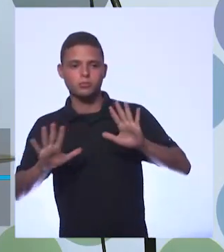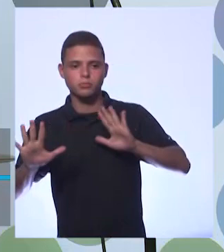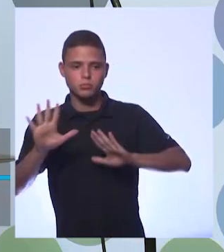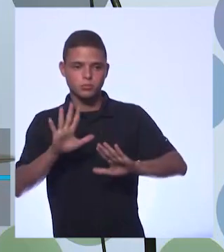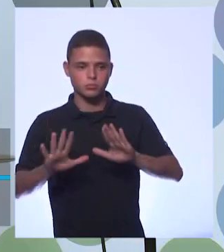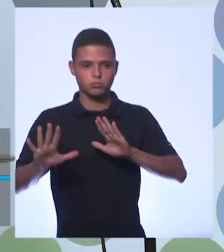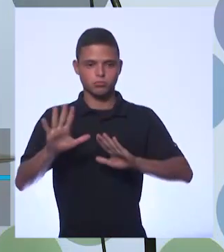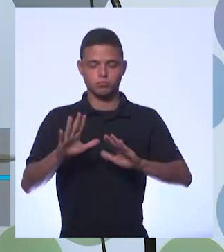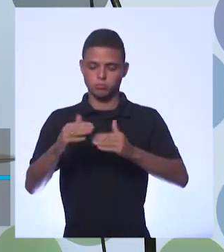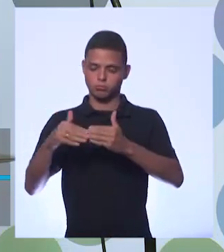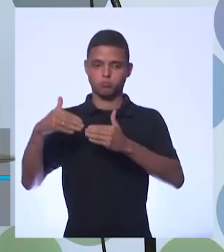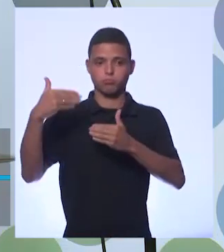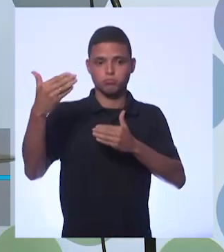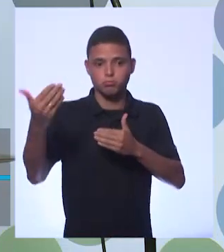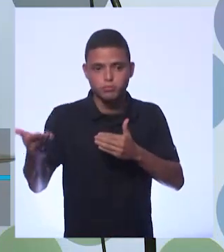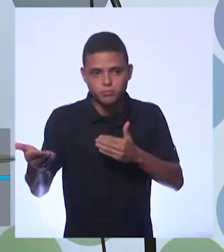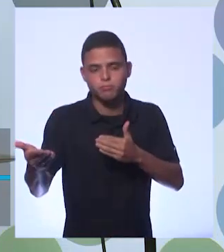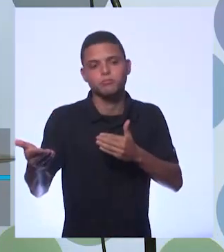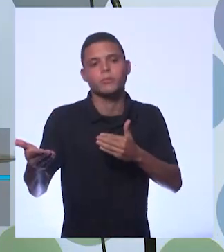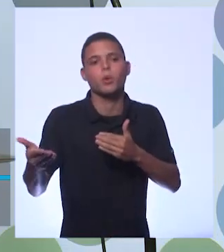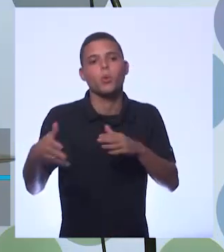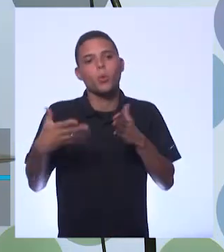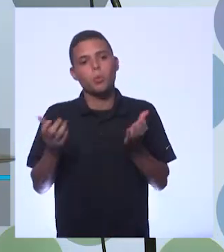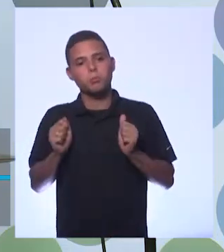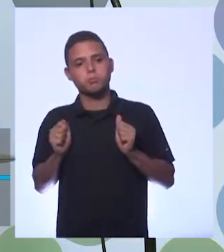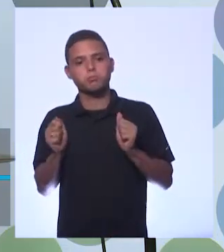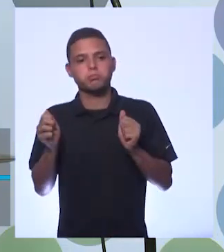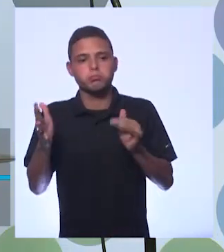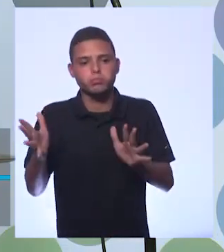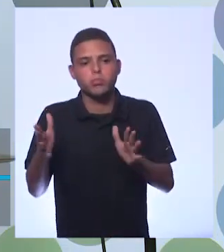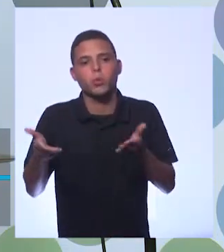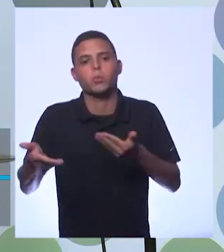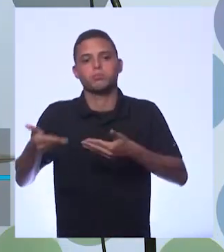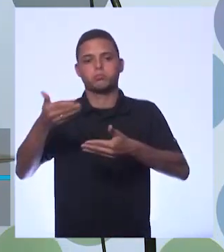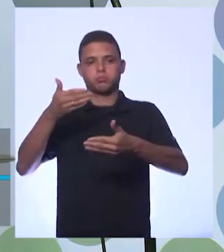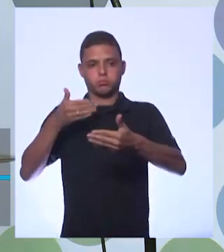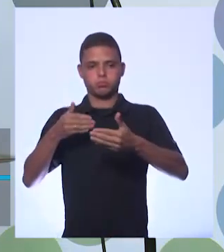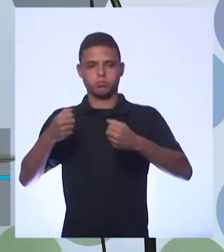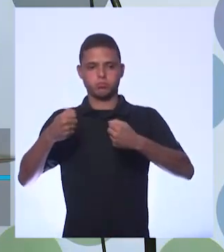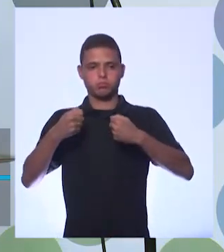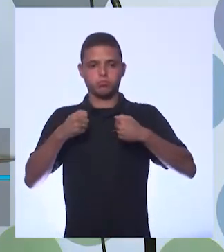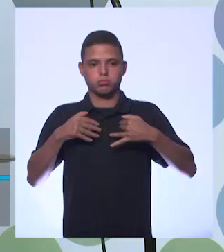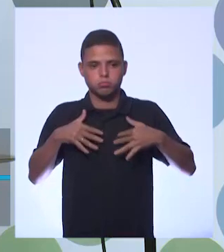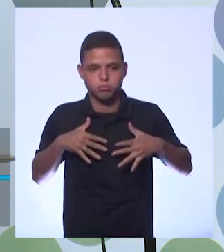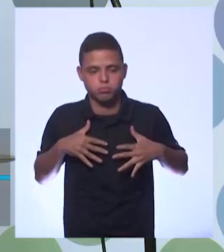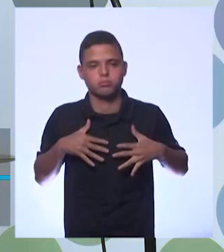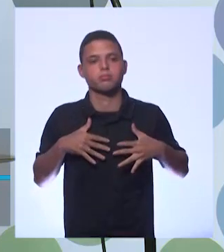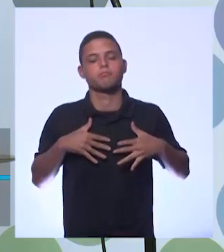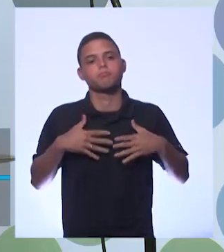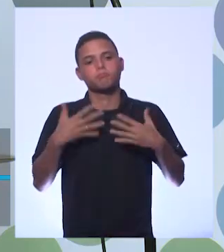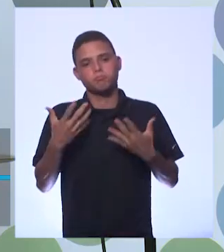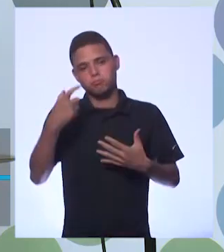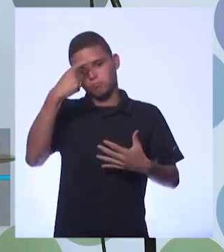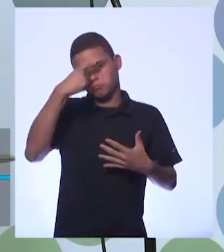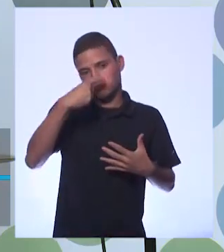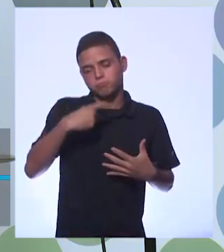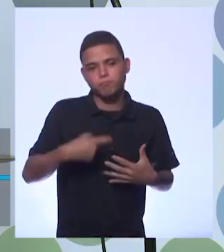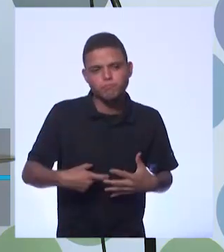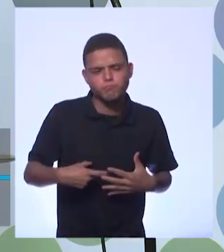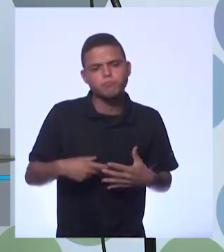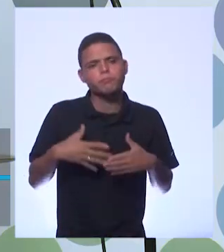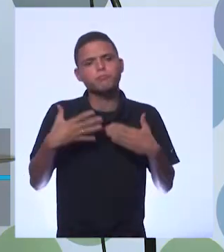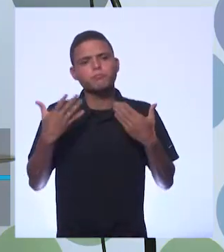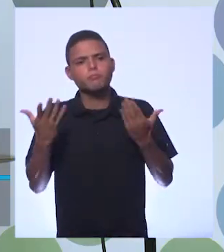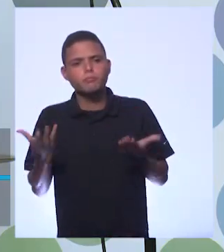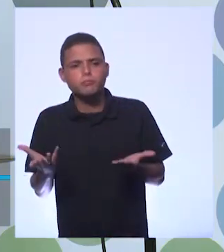e o movimento que se move por uma ação interna, que é deliberado de uma pessoa. Então, quando se trata